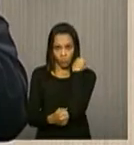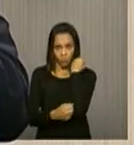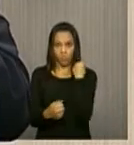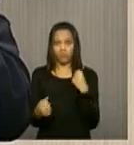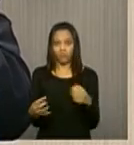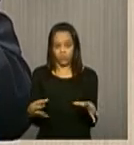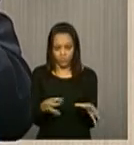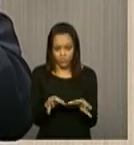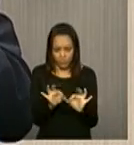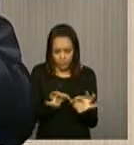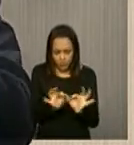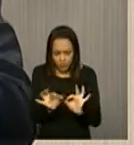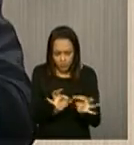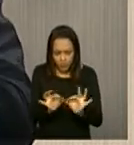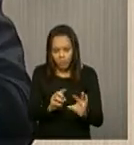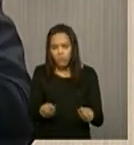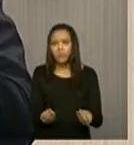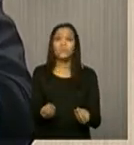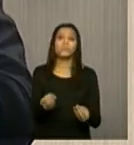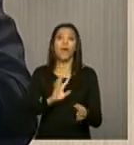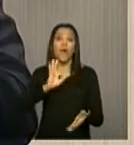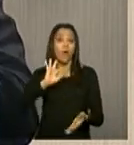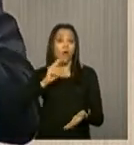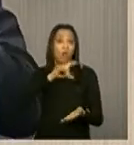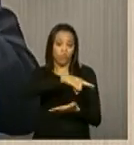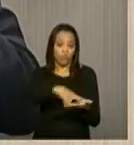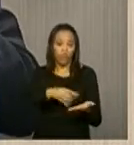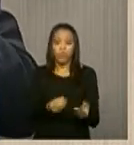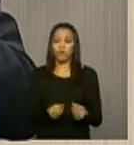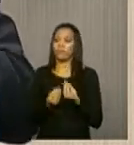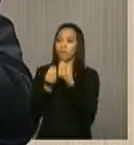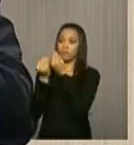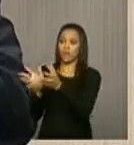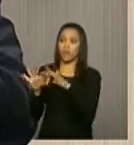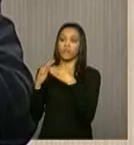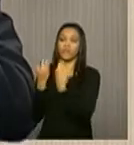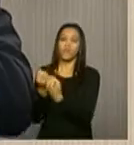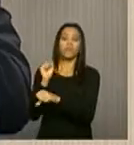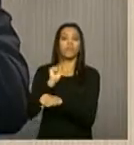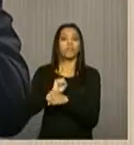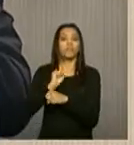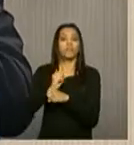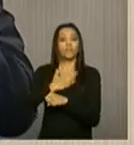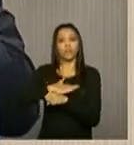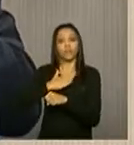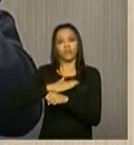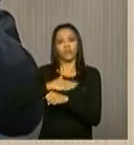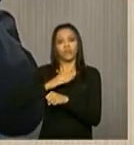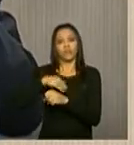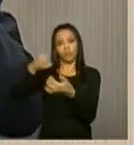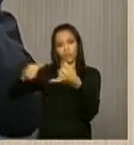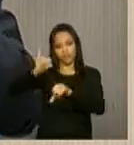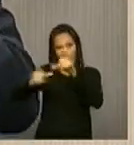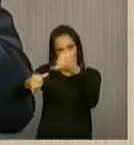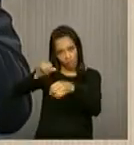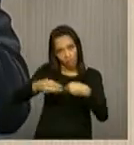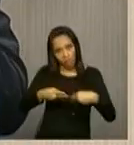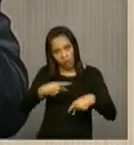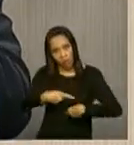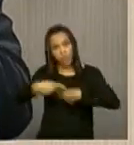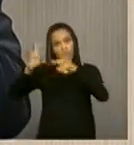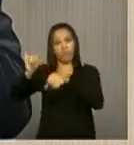entregues à família e nós ficamos aguardando os resultados uma vez que se determinou